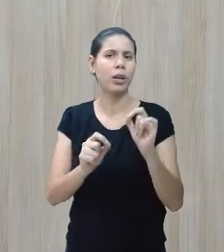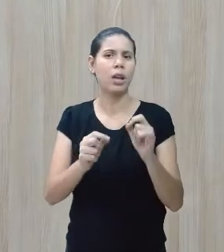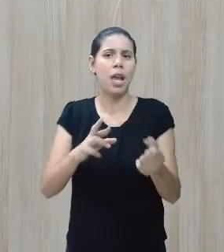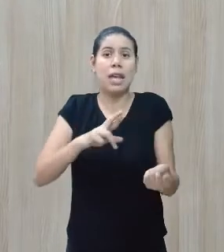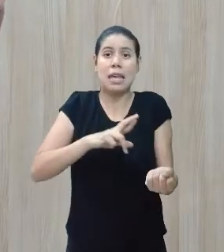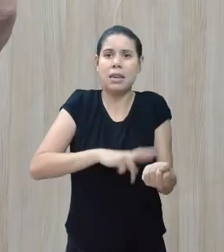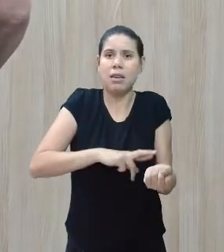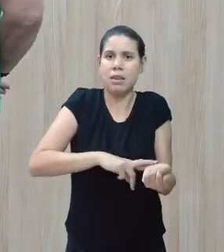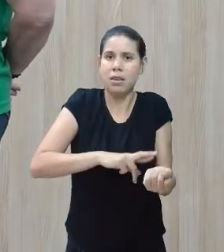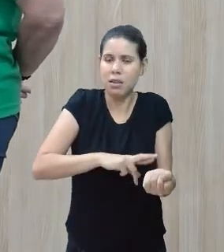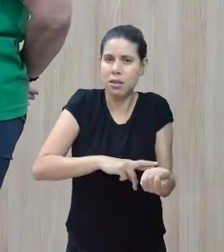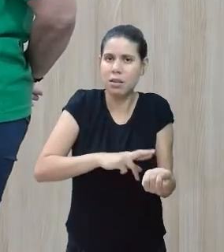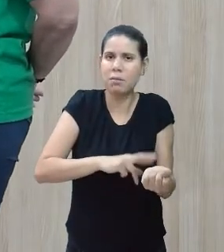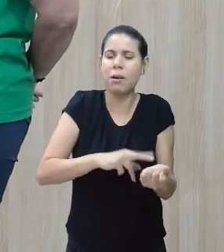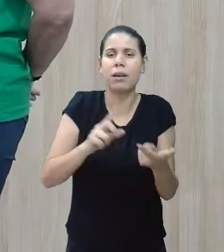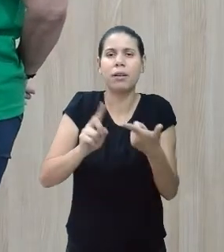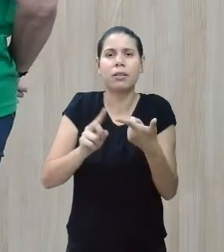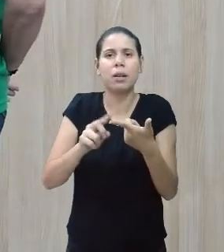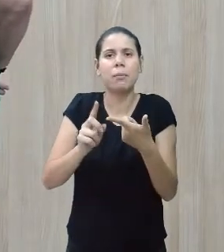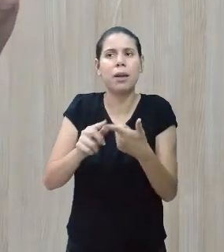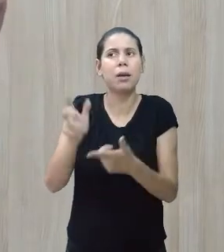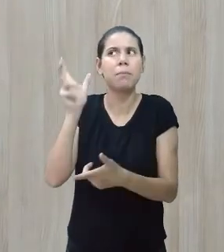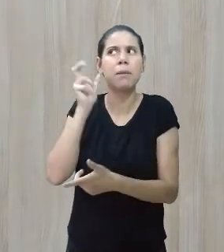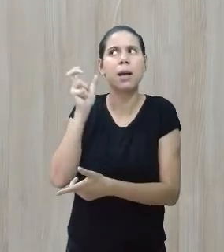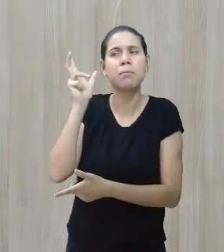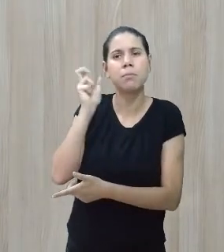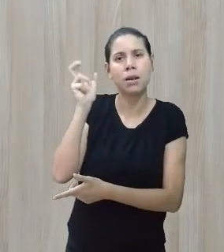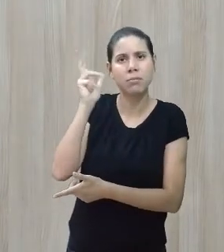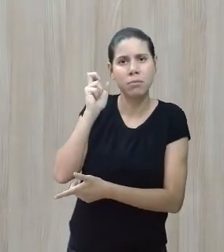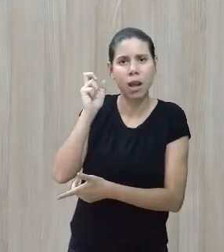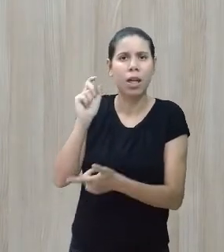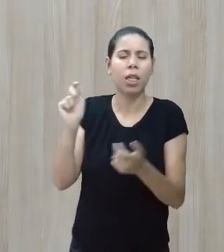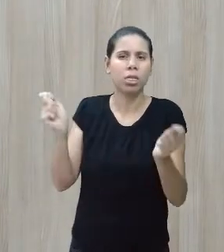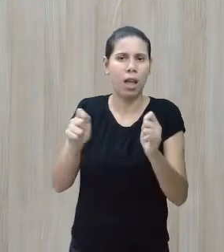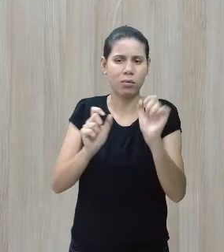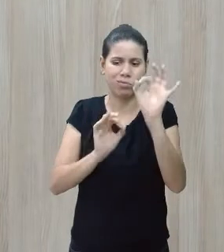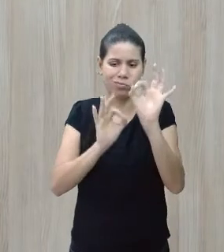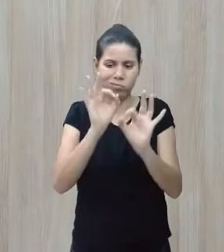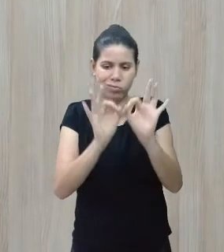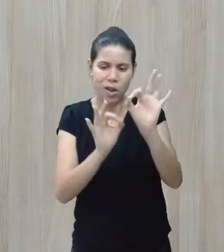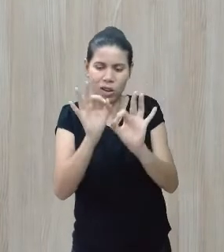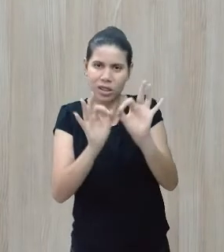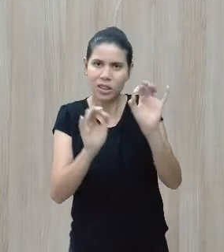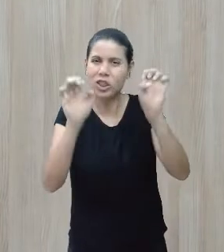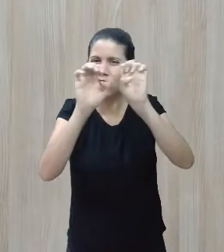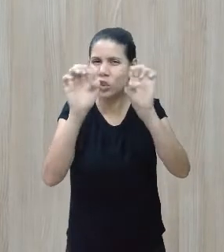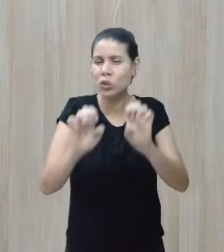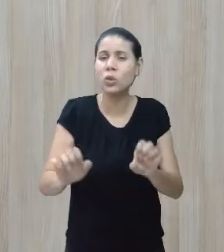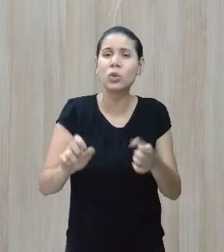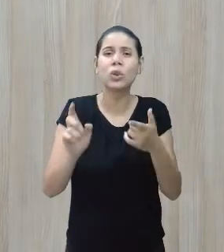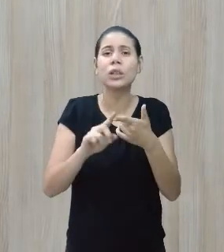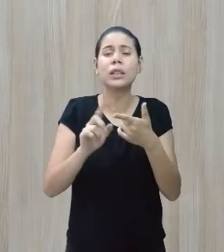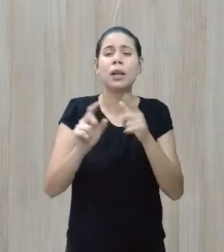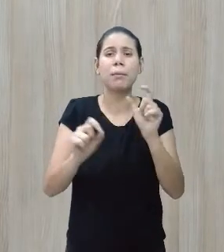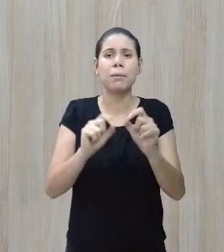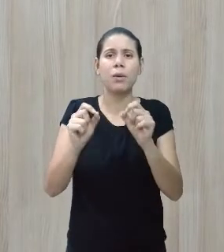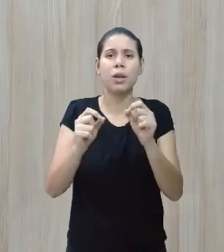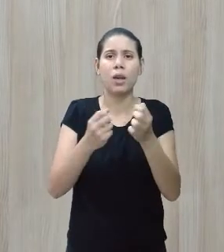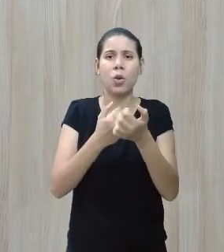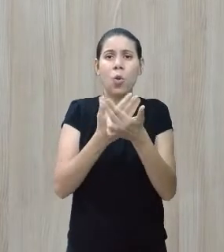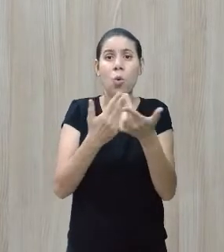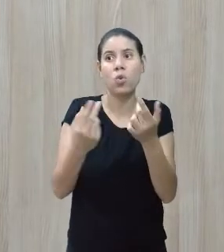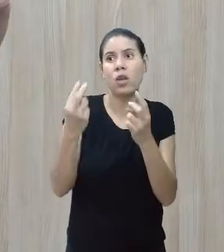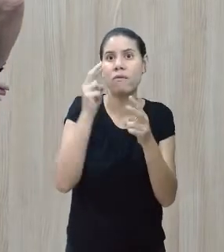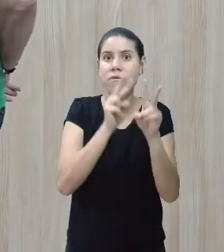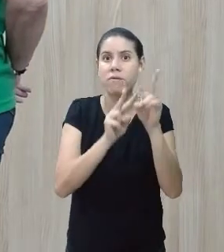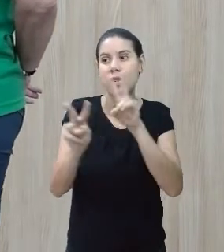rimas, artifícios sonoros, como alterações, né? Ou ainda mecanismos visuais